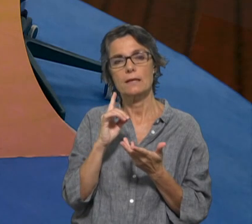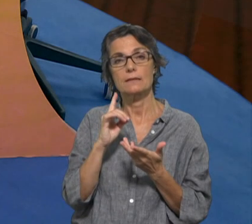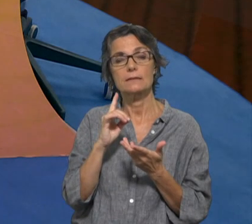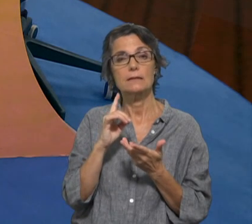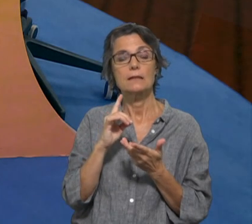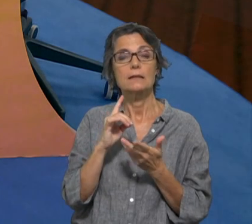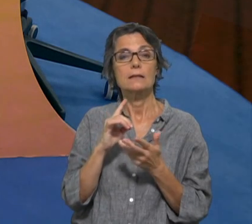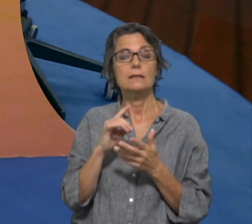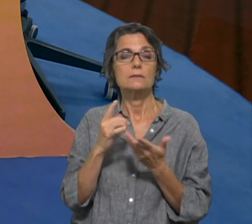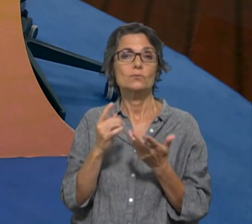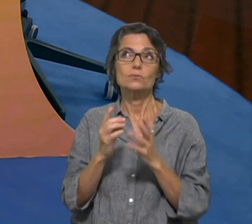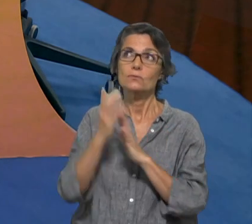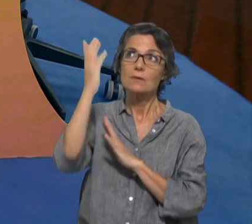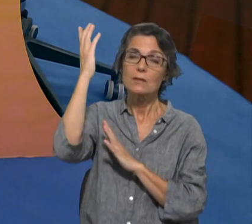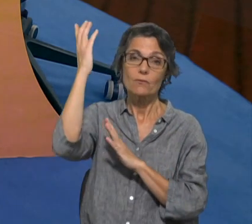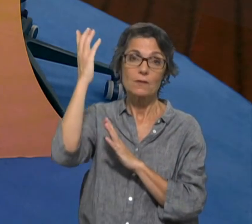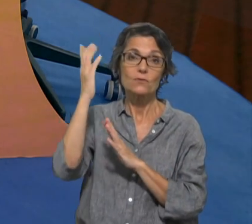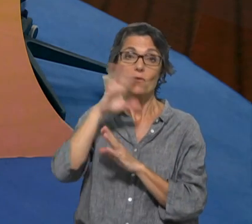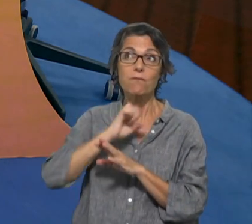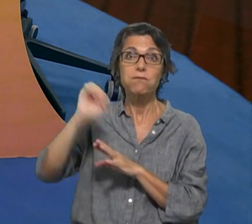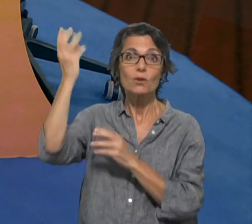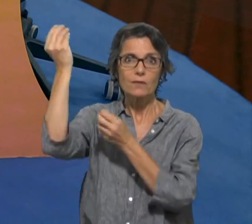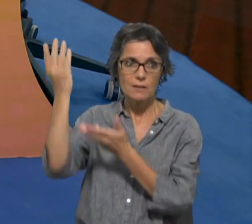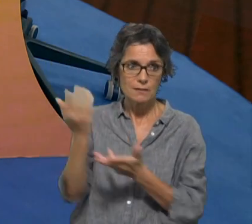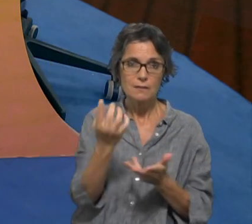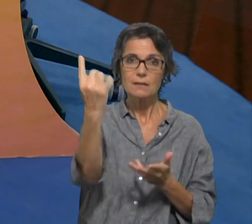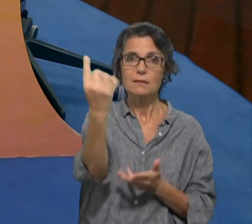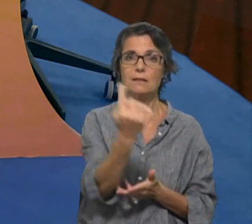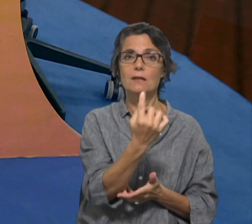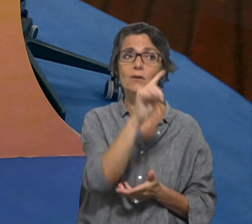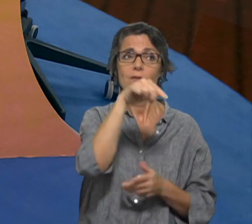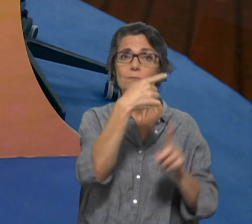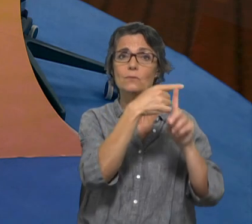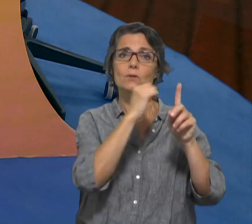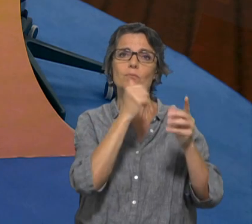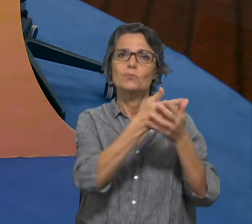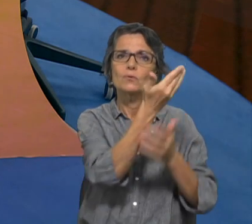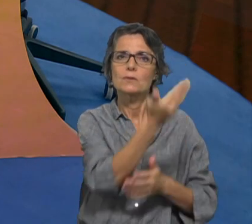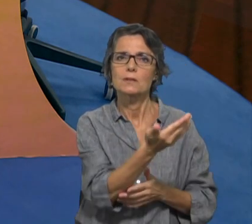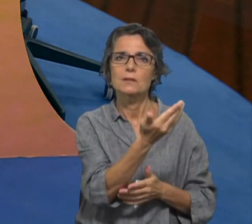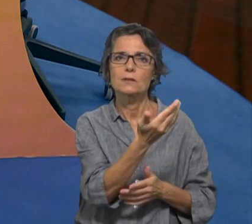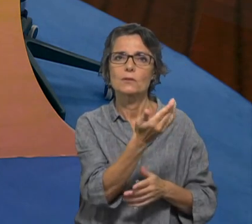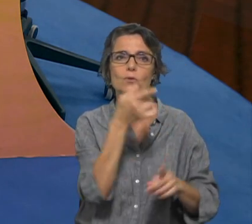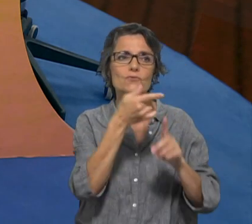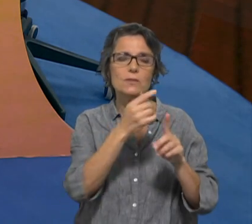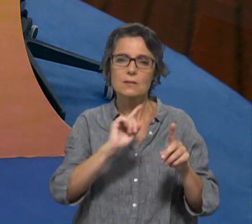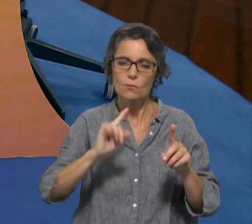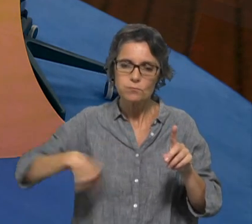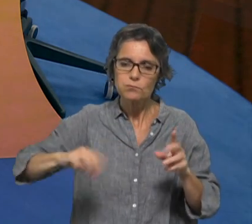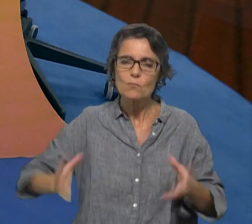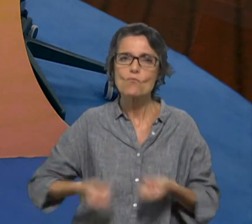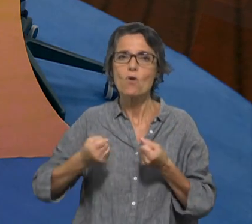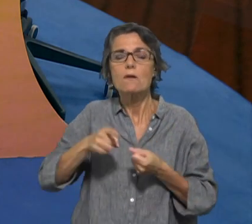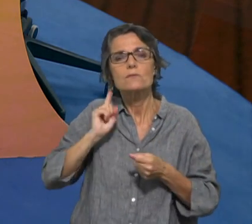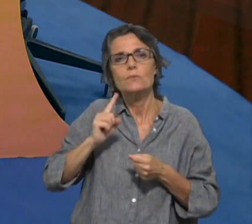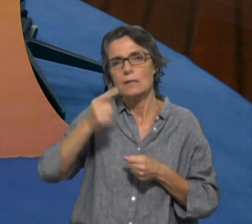Filho e que morre por nós para que tenhamos a vida. E há muito a fazer na própria Eucaristia. Desde logo, a comunidade